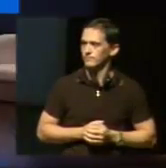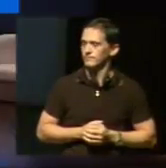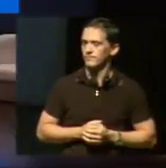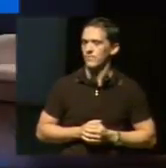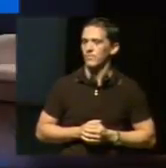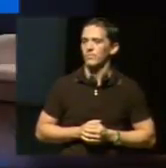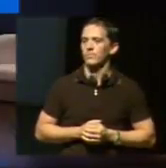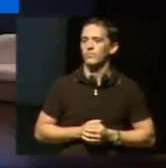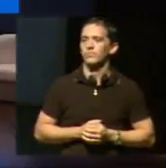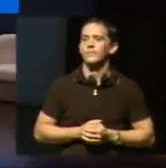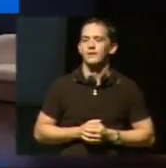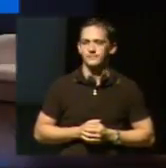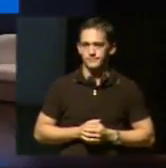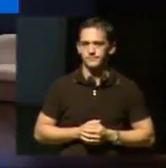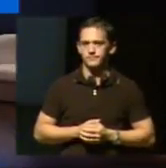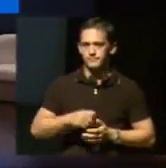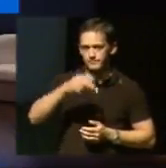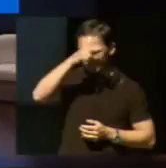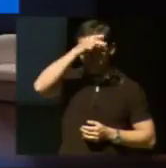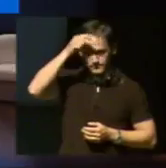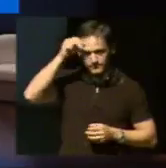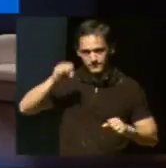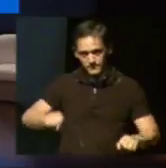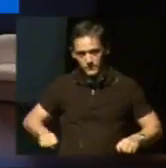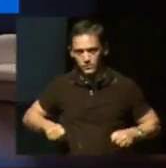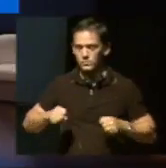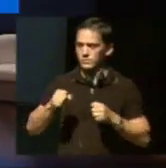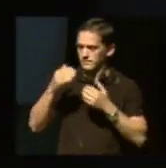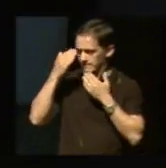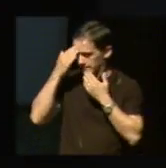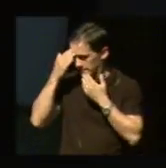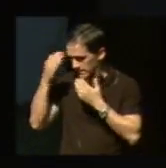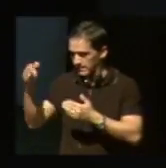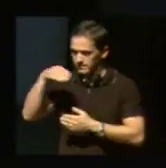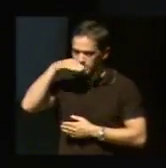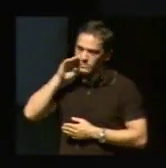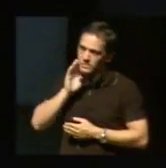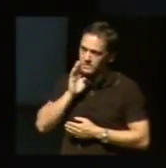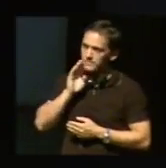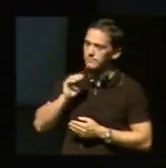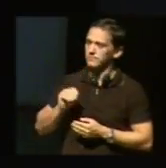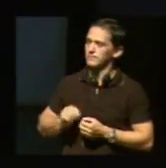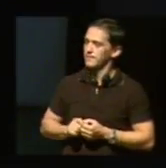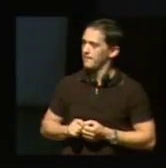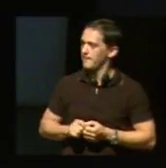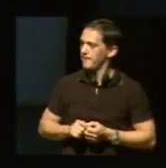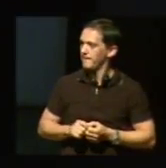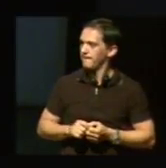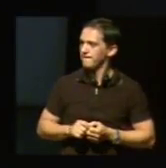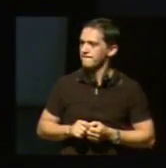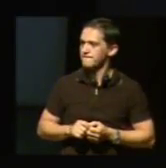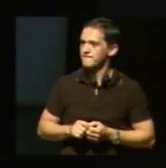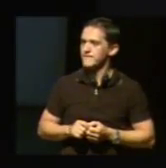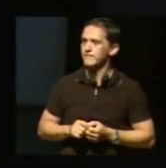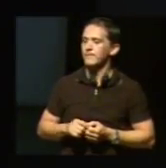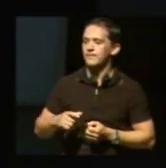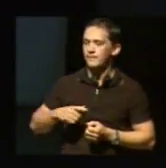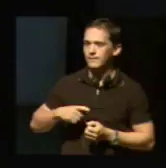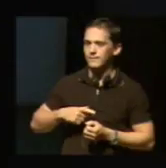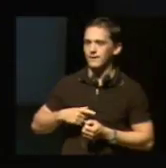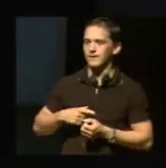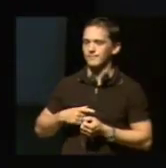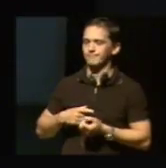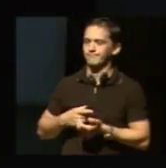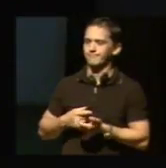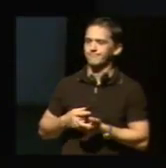Nossos agradecimentos ao prefeito de Canoas, Luiz Carlos Busato. Prefeito tem outras agendas a cumprir